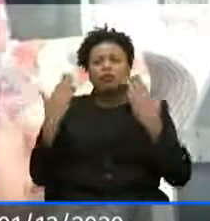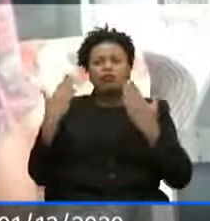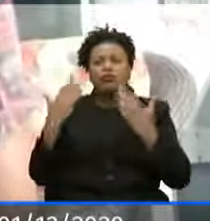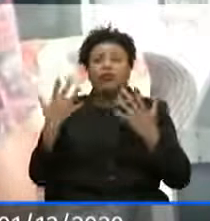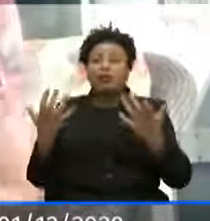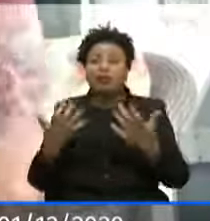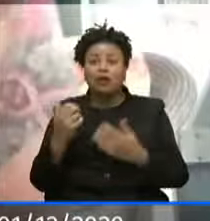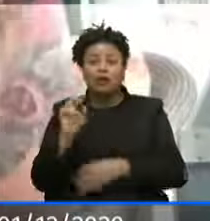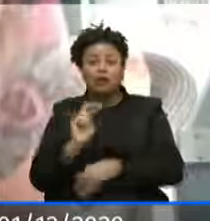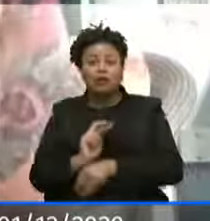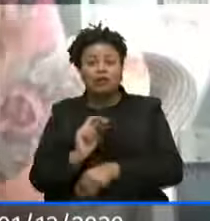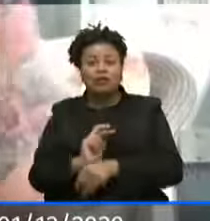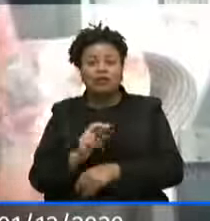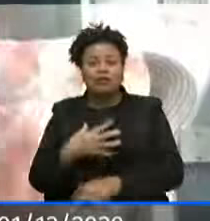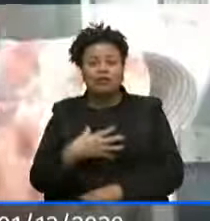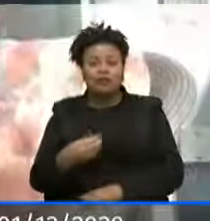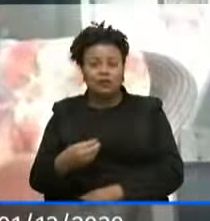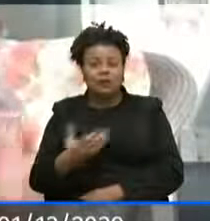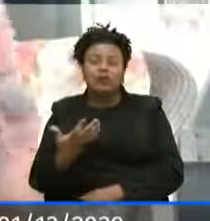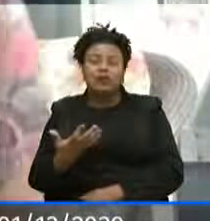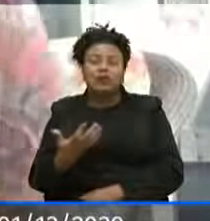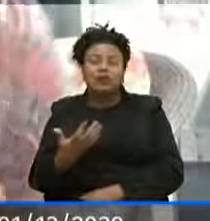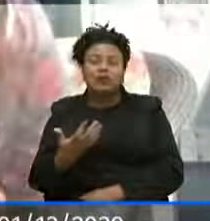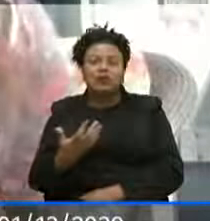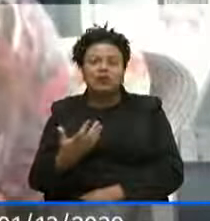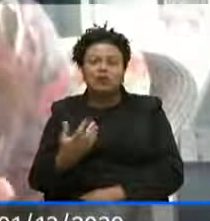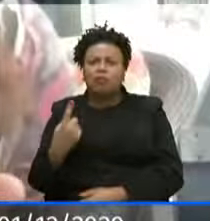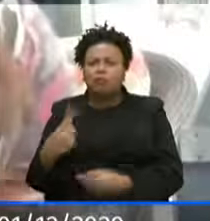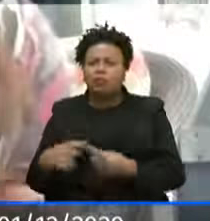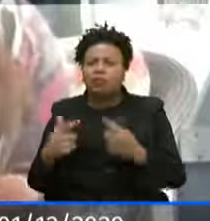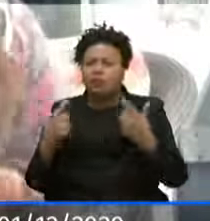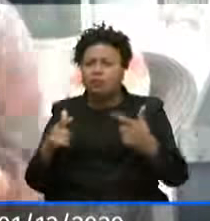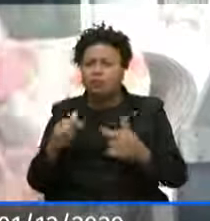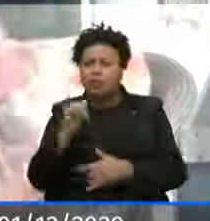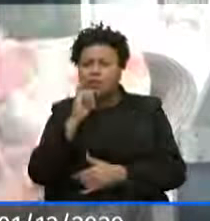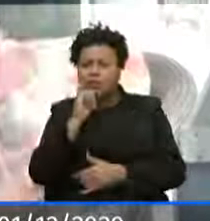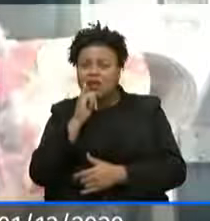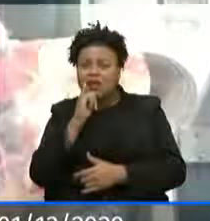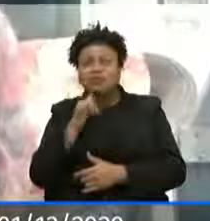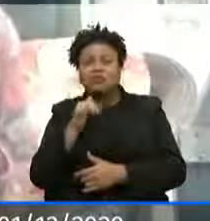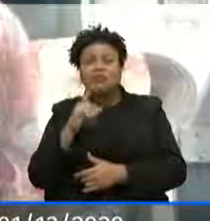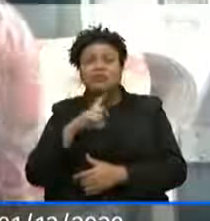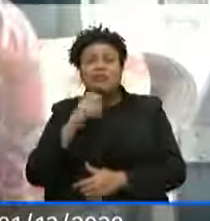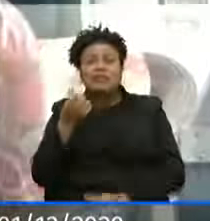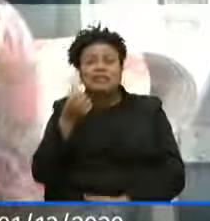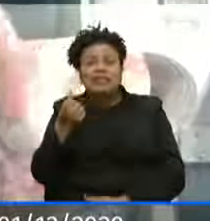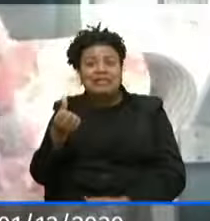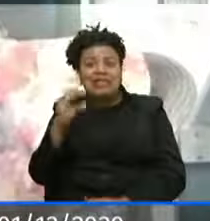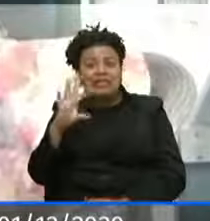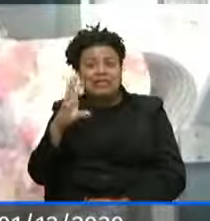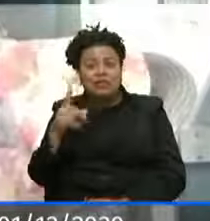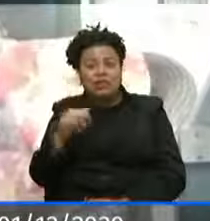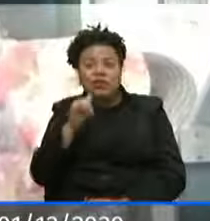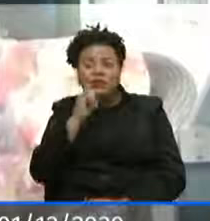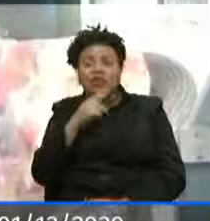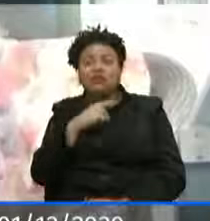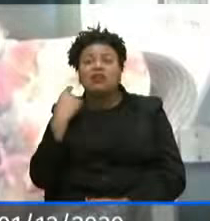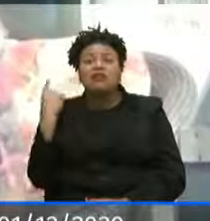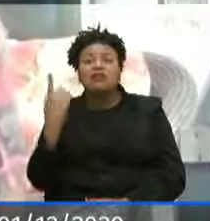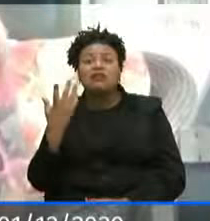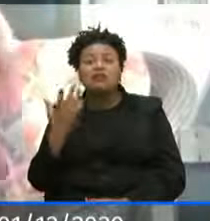quero cuidar e cuidar dos meus. Então, assim, por que não tem teste em larga escala se tem 6 milhões de testes perdendo